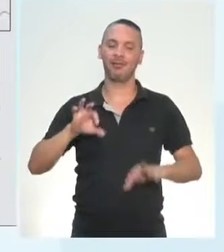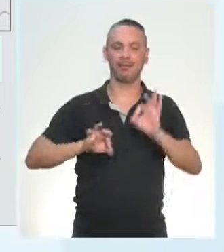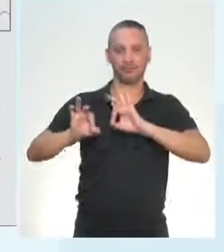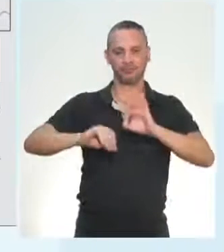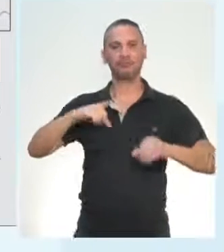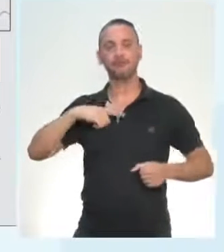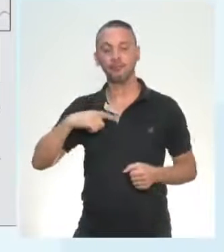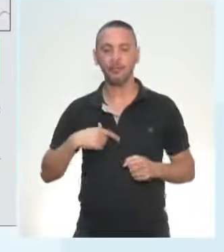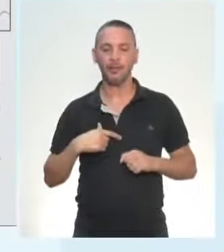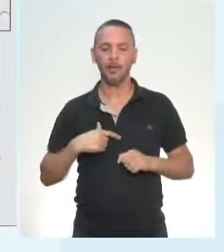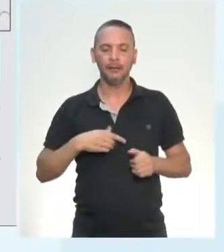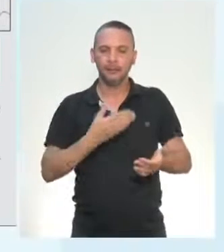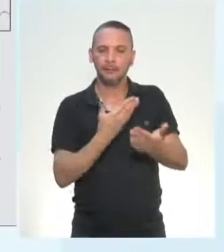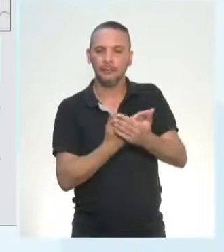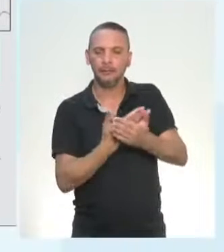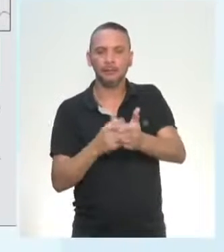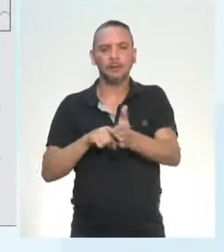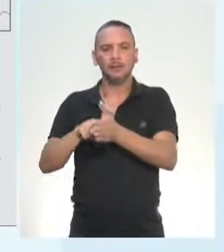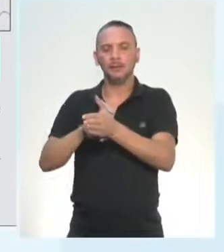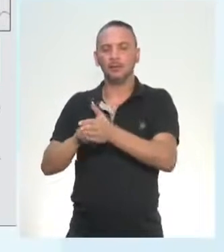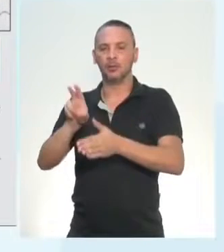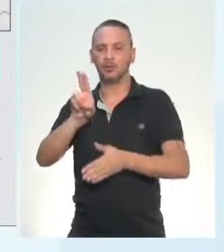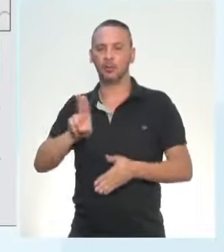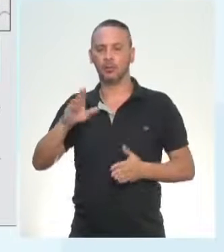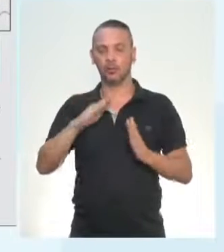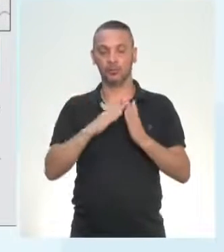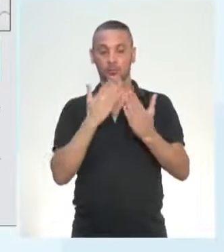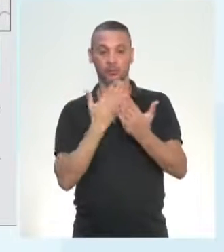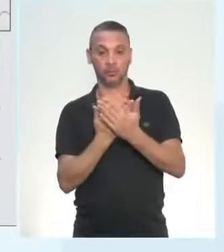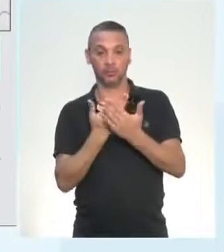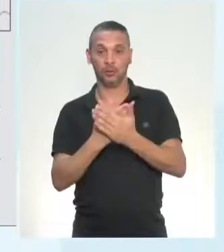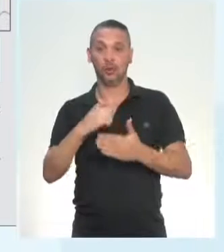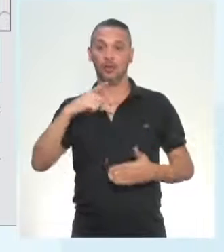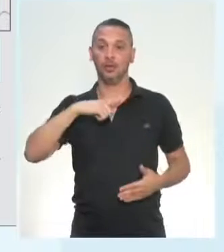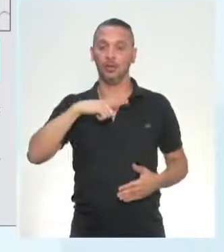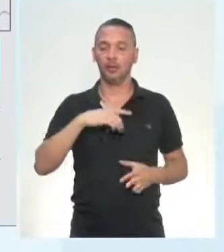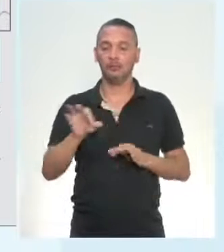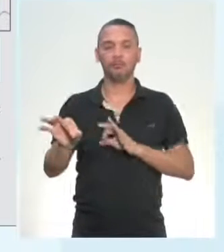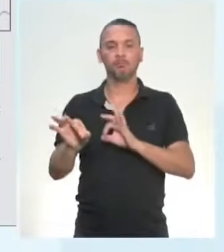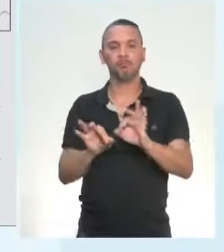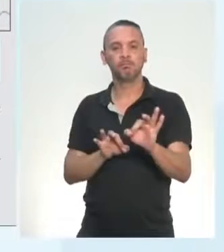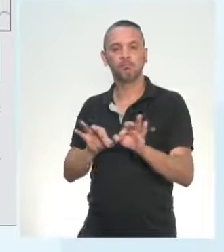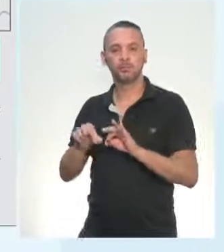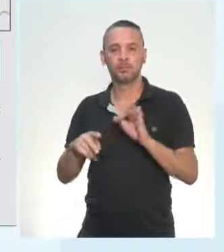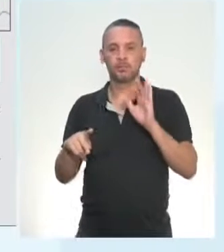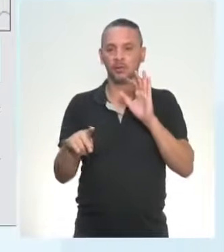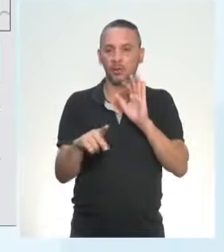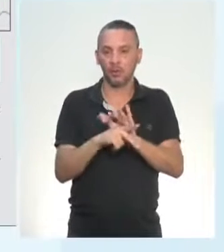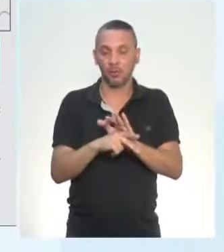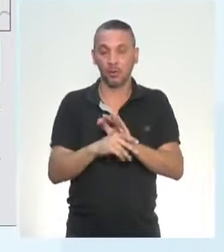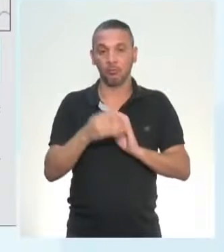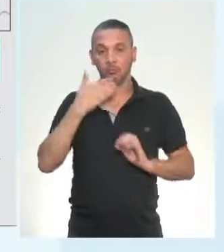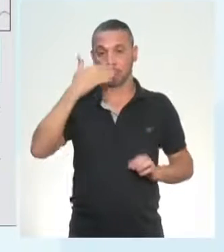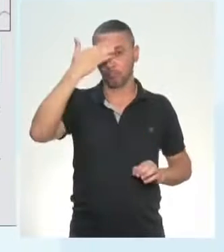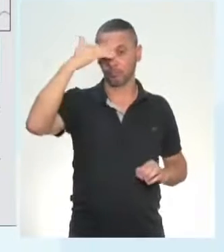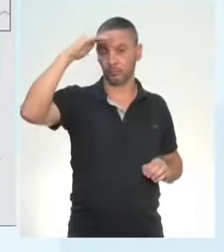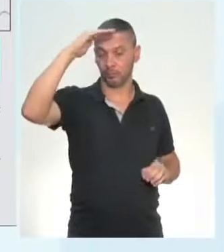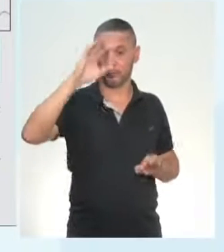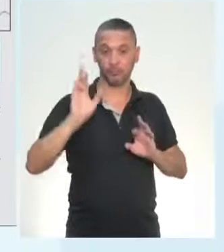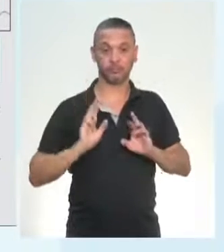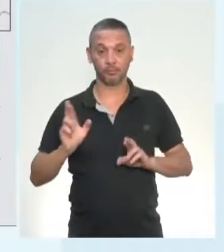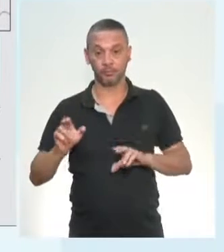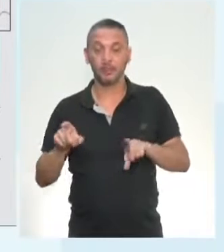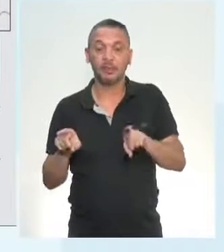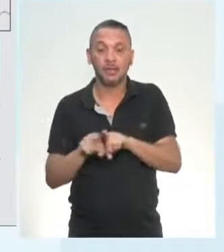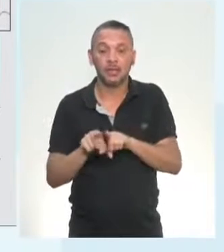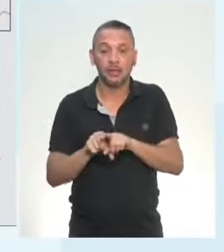de estudos com escolas e universidades, né, uma predominância também do islamismo e o domínio